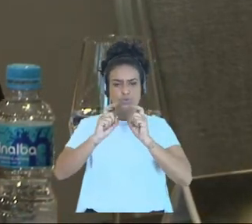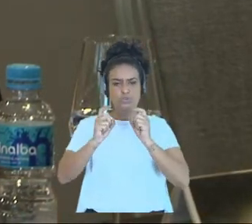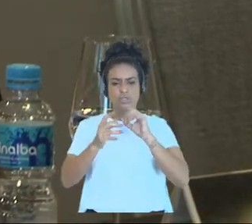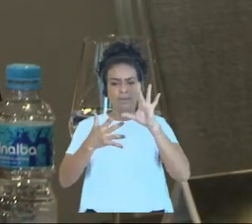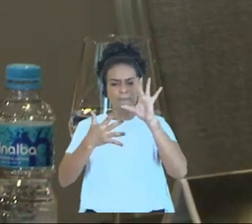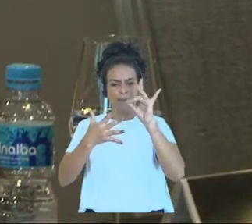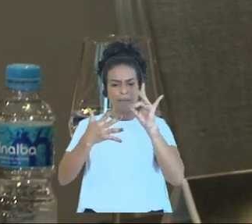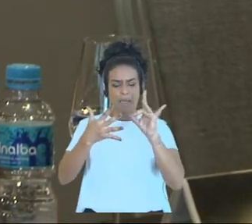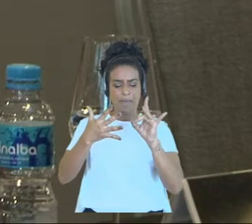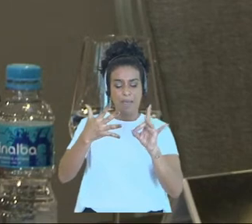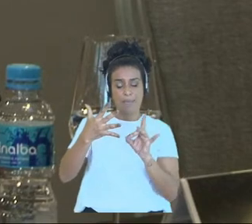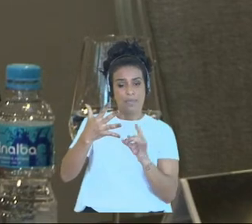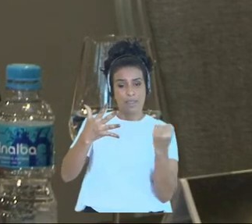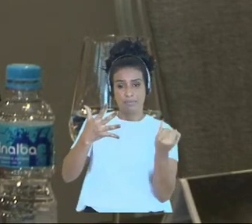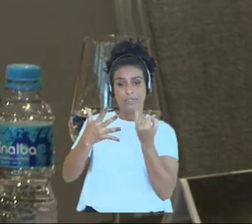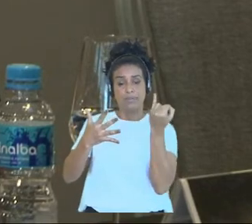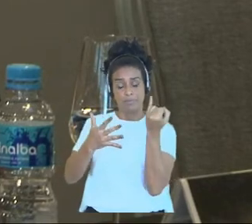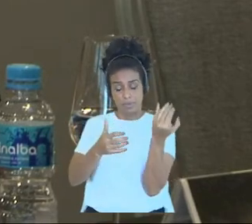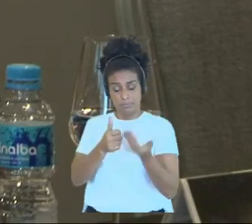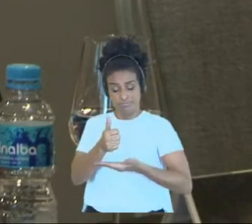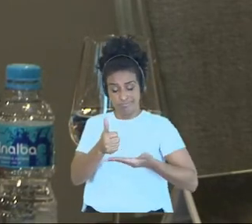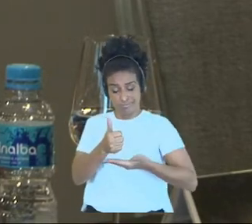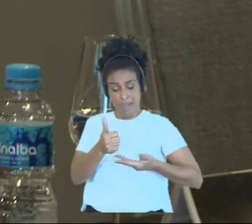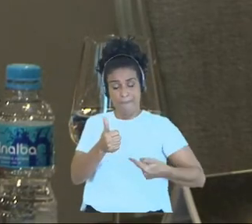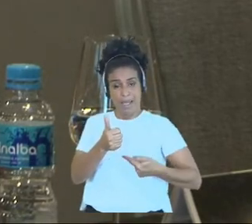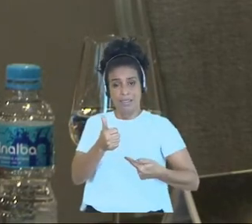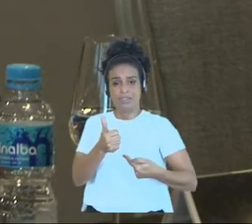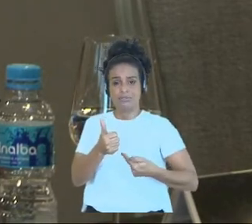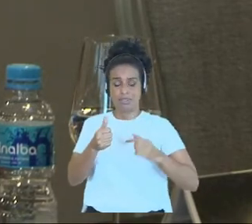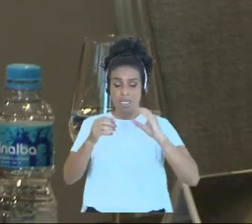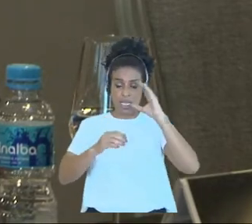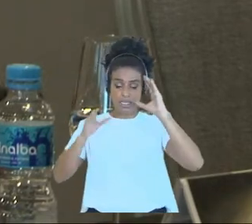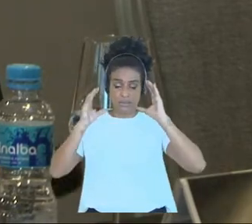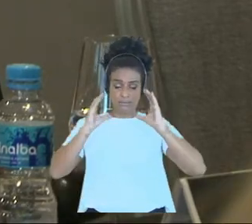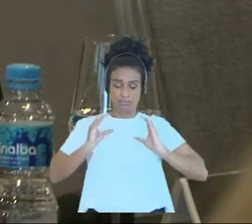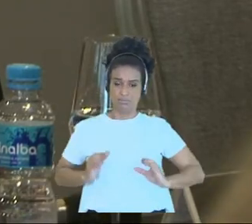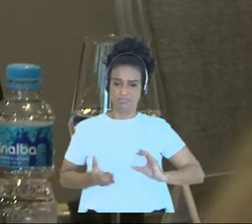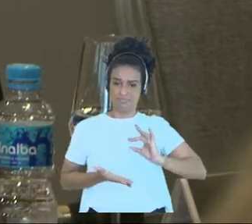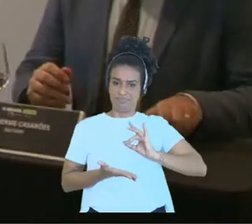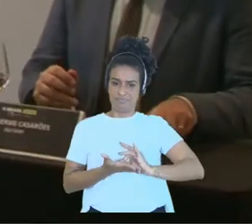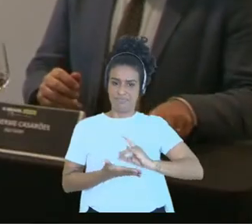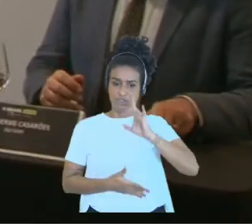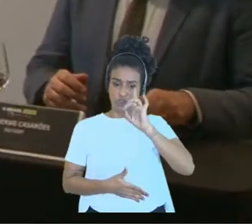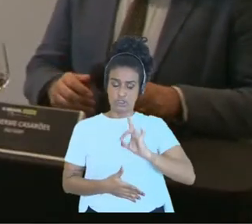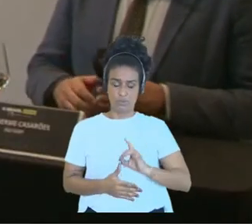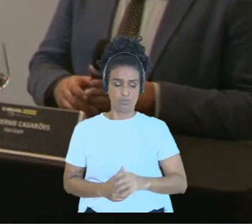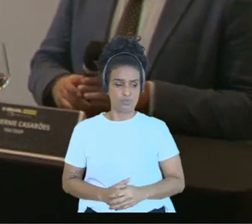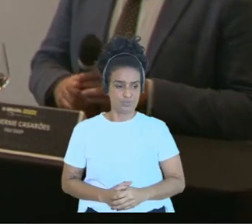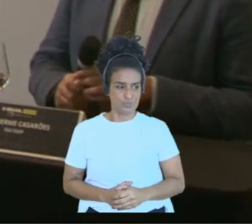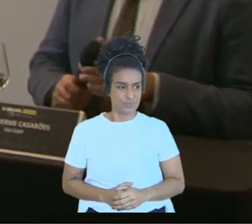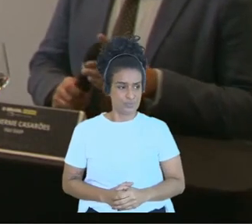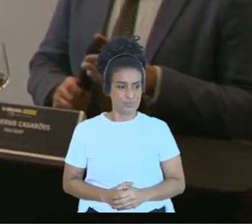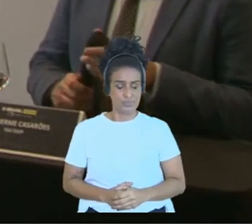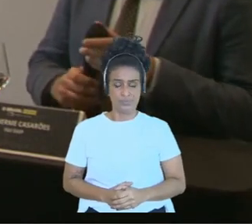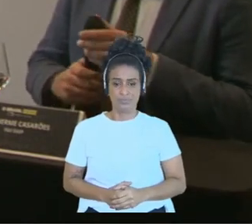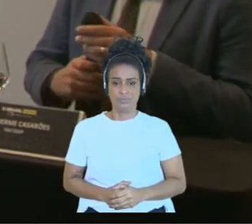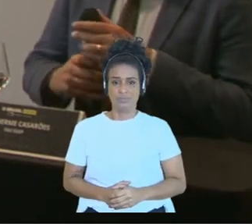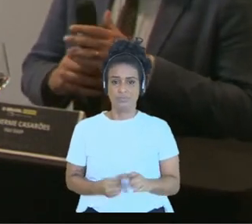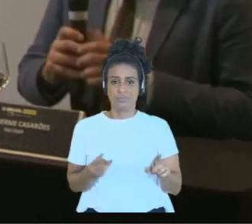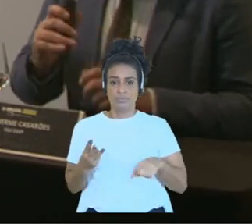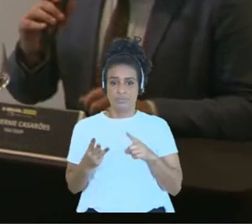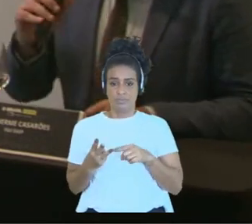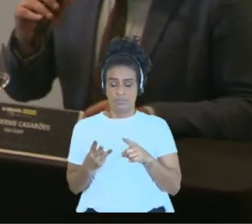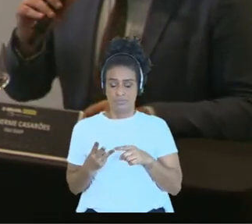que são fundamentais para que a gente tenha a nossa cidadania bem exercida. Obrigado, Juliana. Por favor, Guilherme